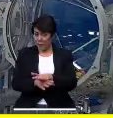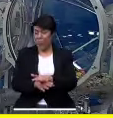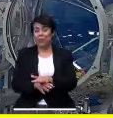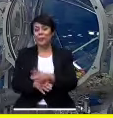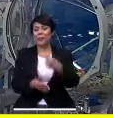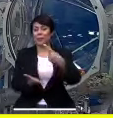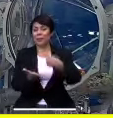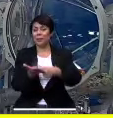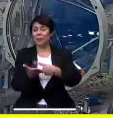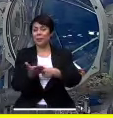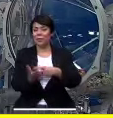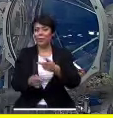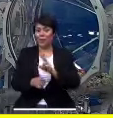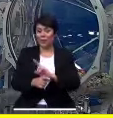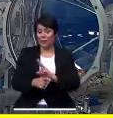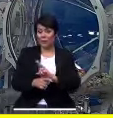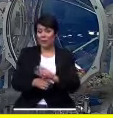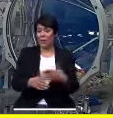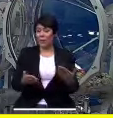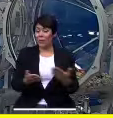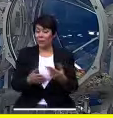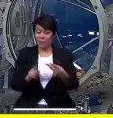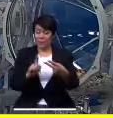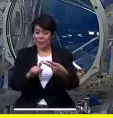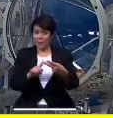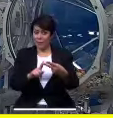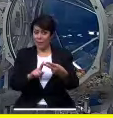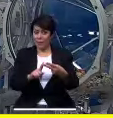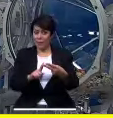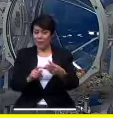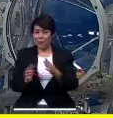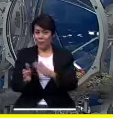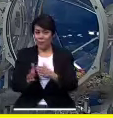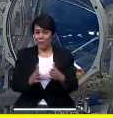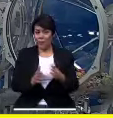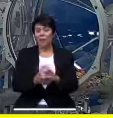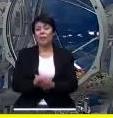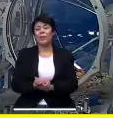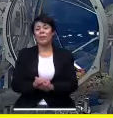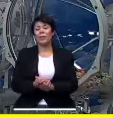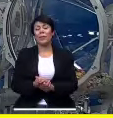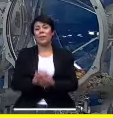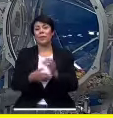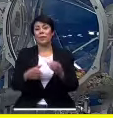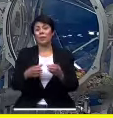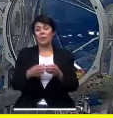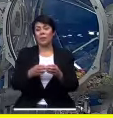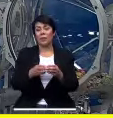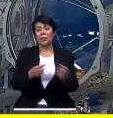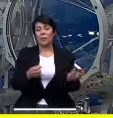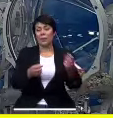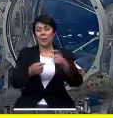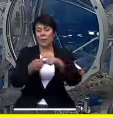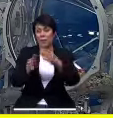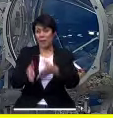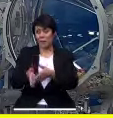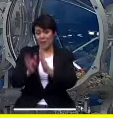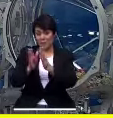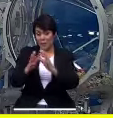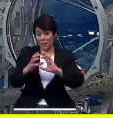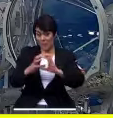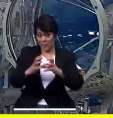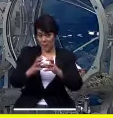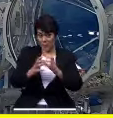realizada, validada por nossas auditoras populares. Agora passaremos ao sorteio do time do coração. Para este procedimento, conforme